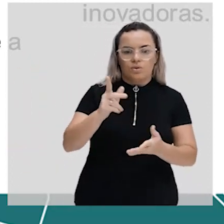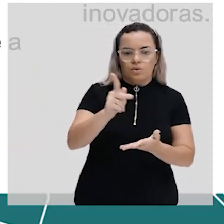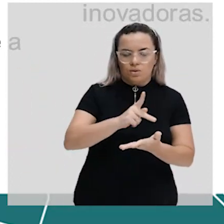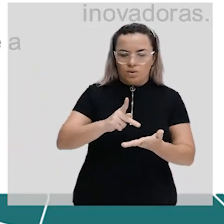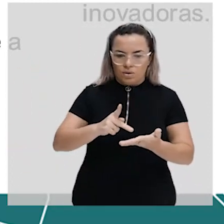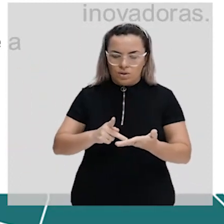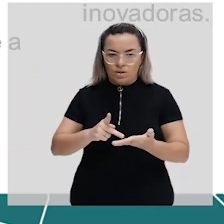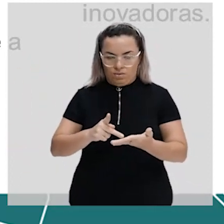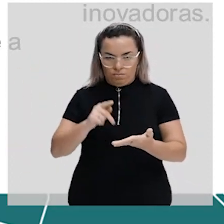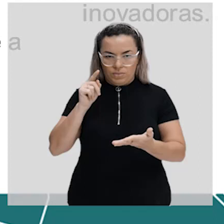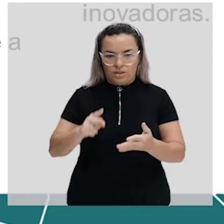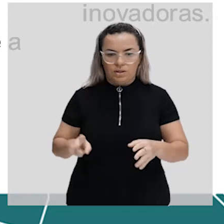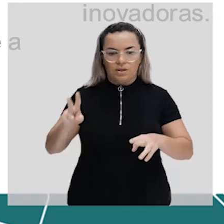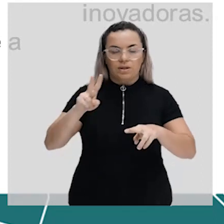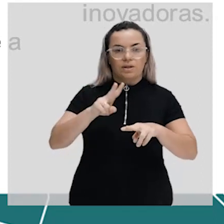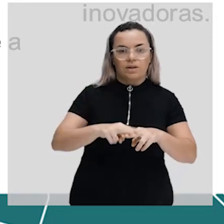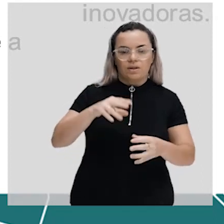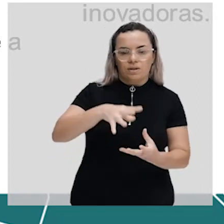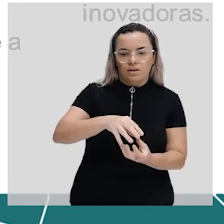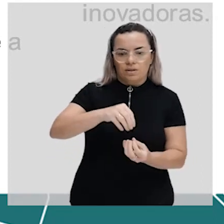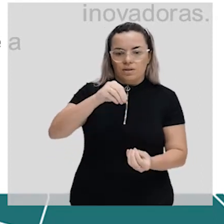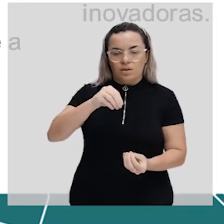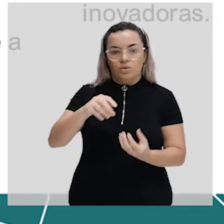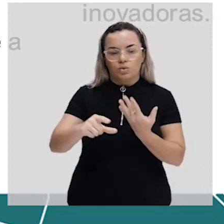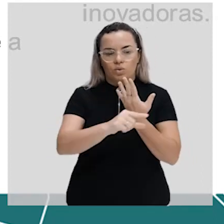são: comando da questão,